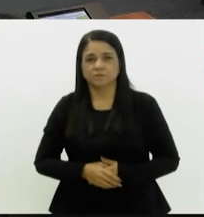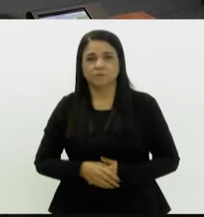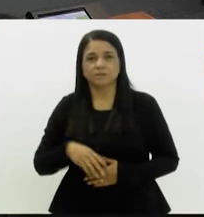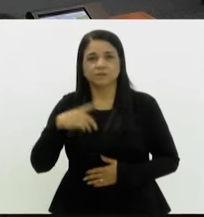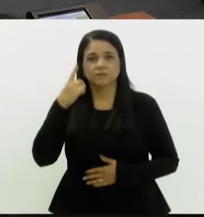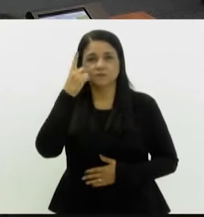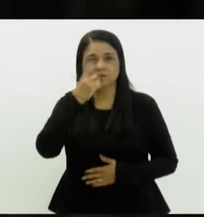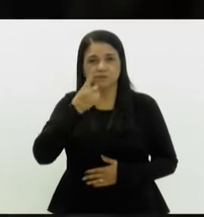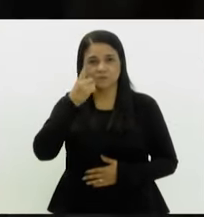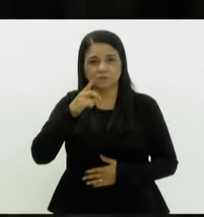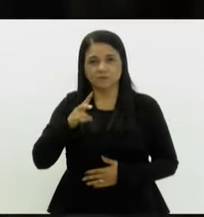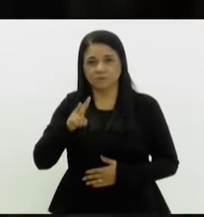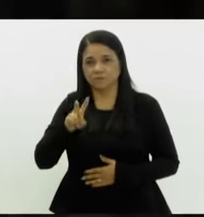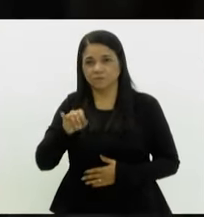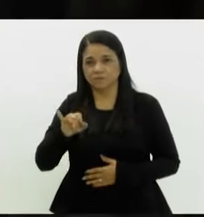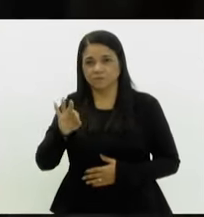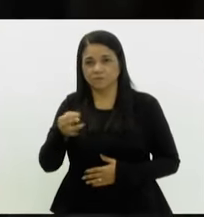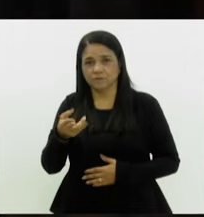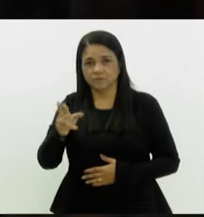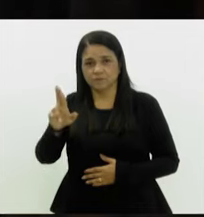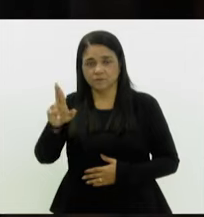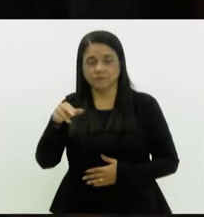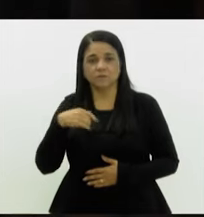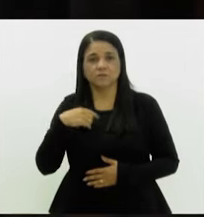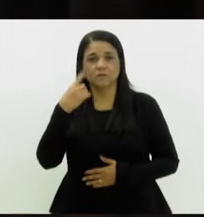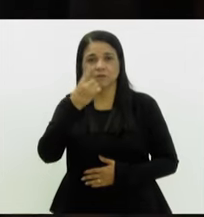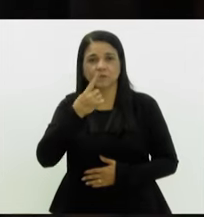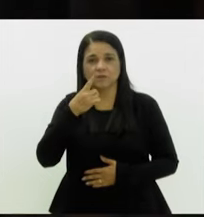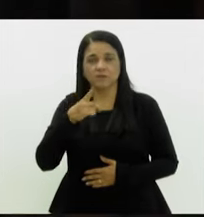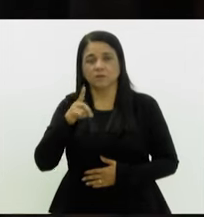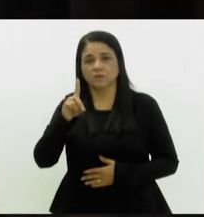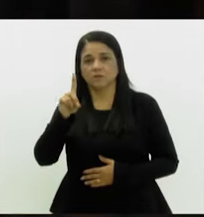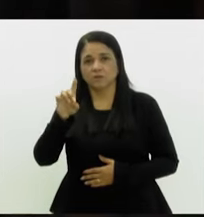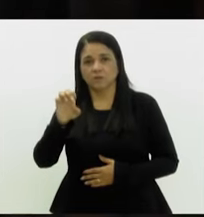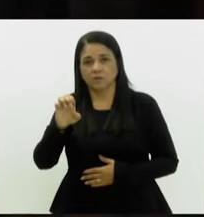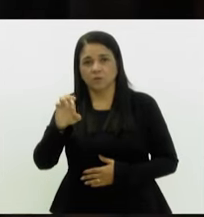Deputado Vitor Júnior. Deputado Doutor Deodalto.